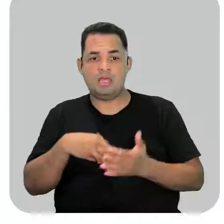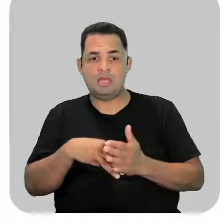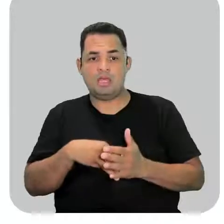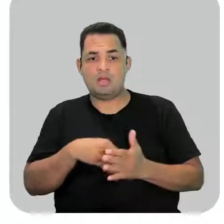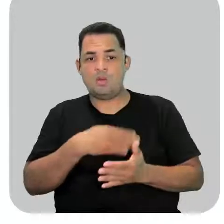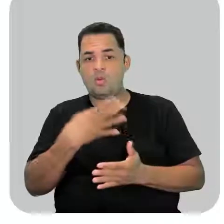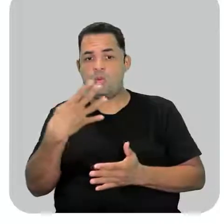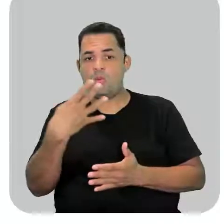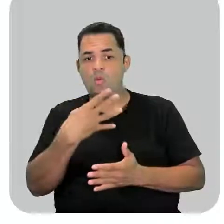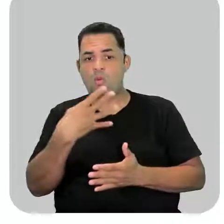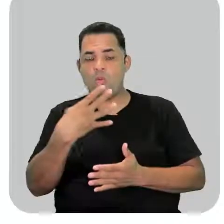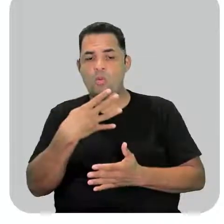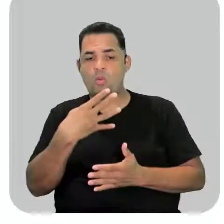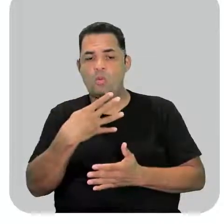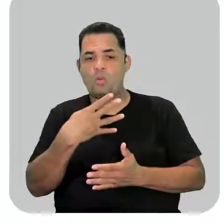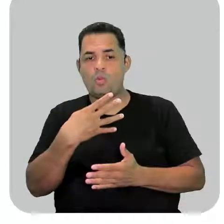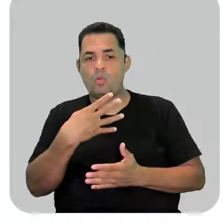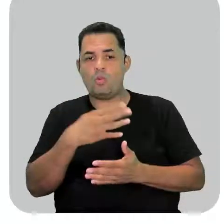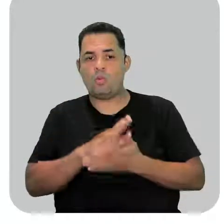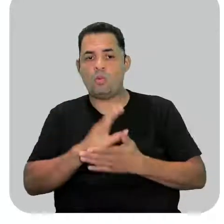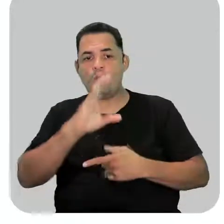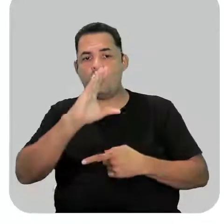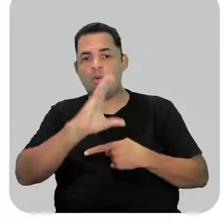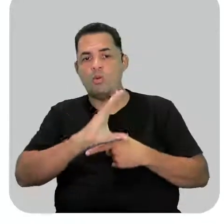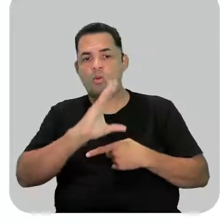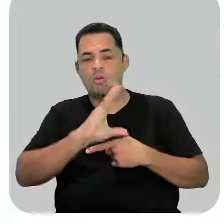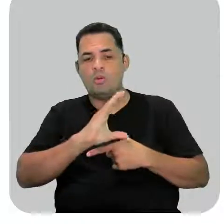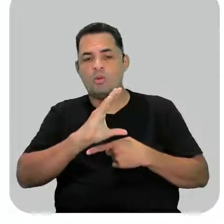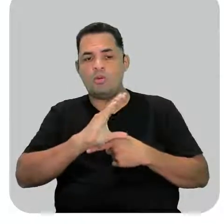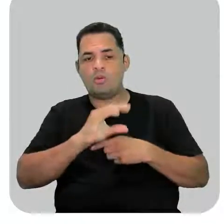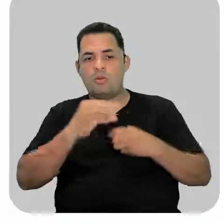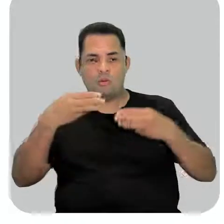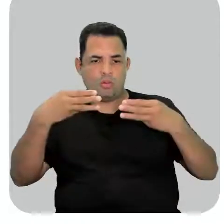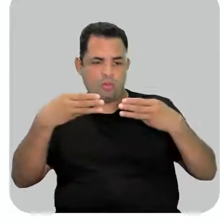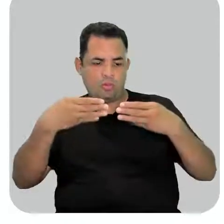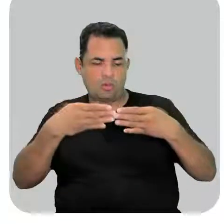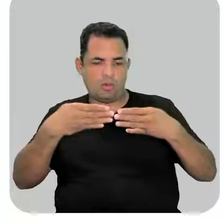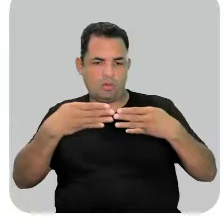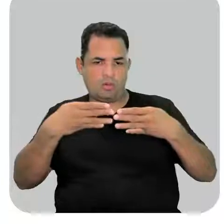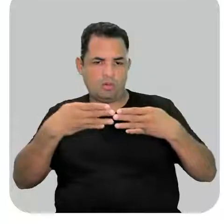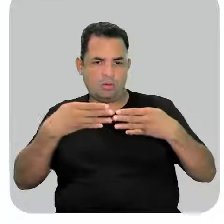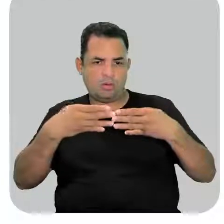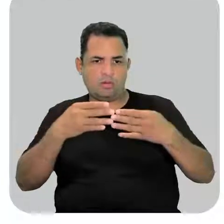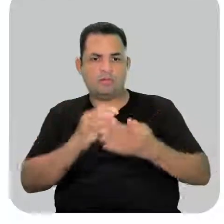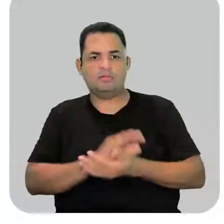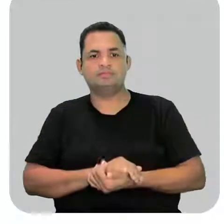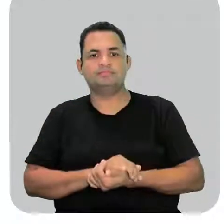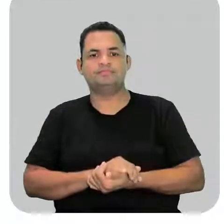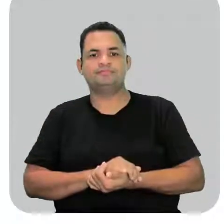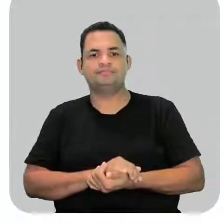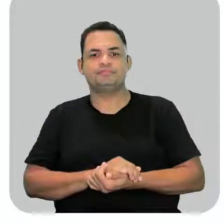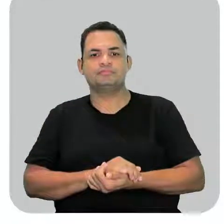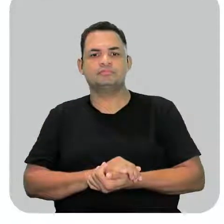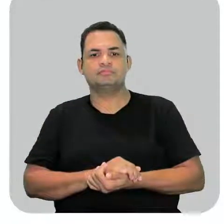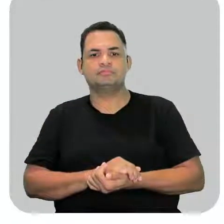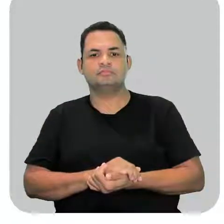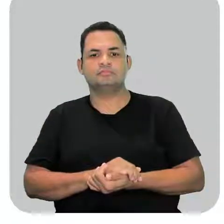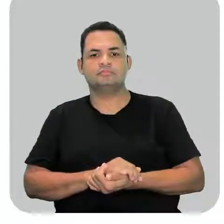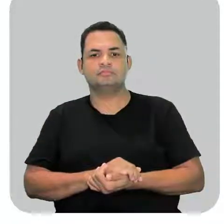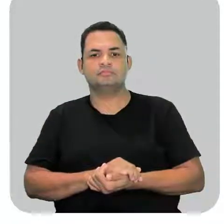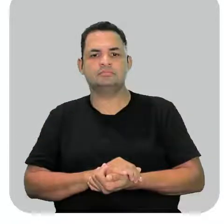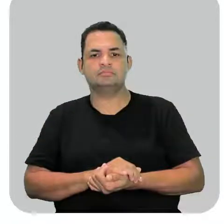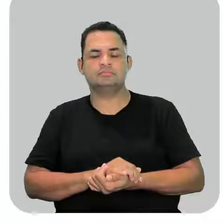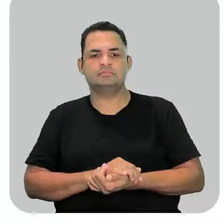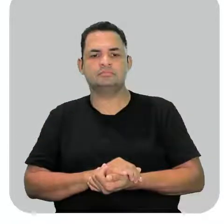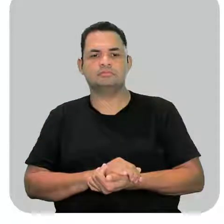tetravalente, ele sempre vai estar realizando 4 ligações. Então, ele diz que são 3 carbonos, aí você distribui